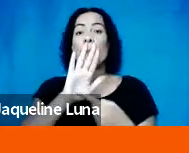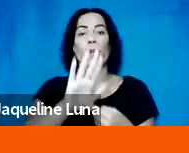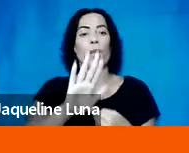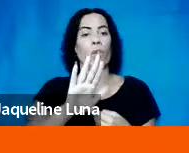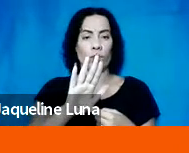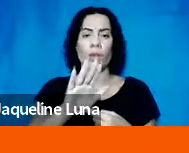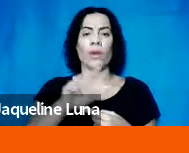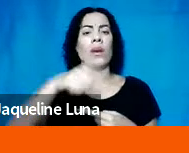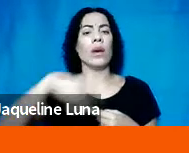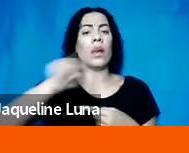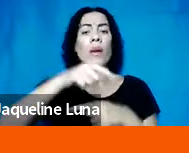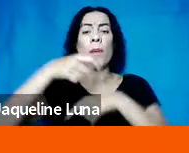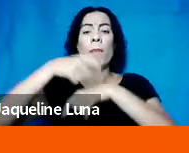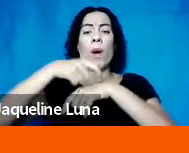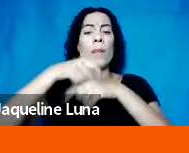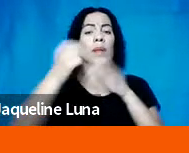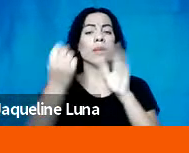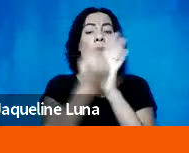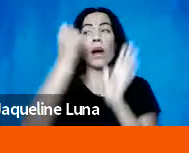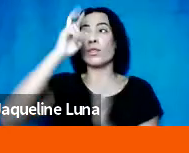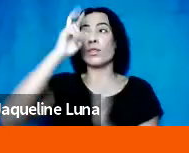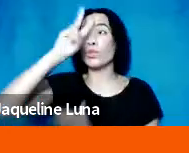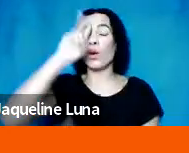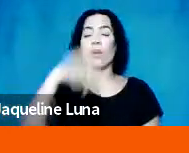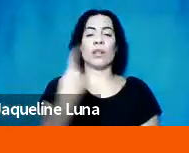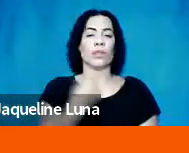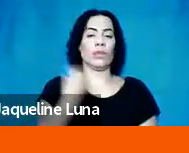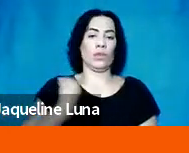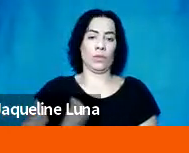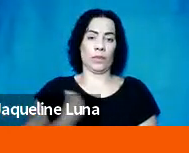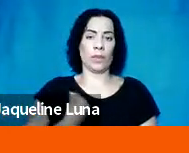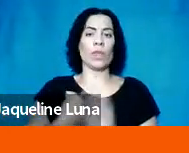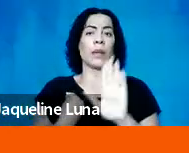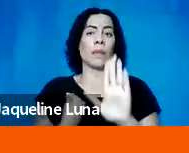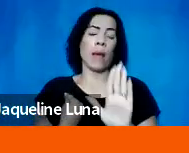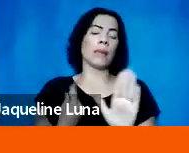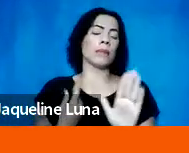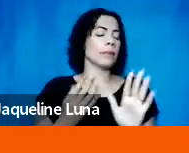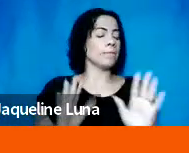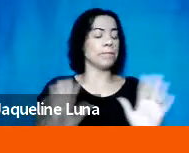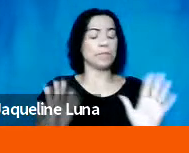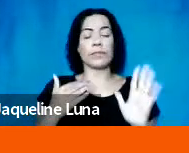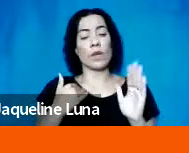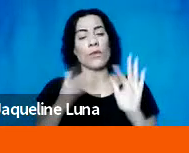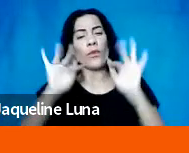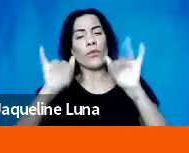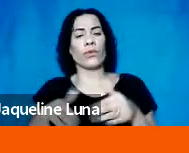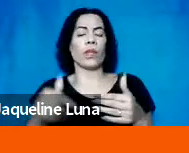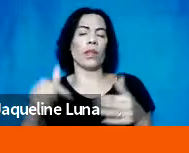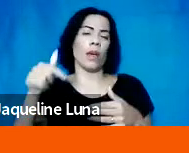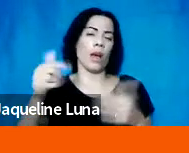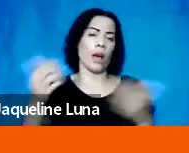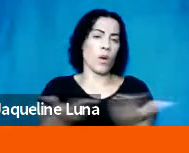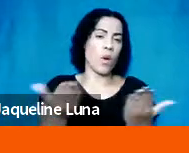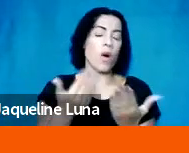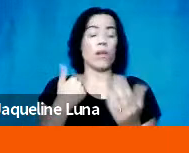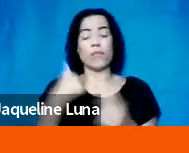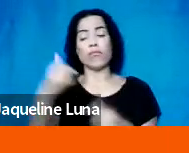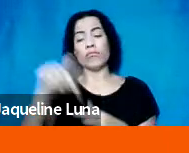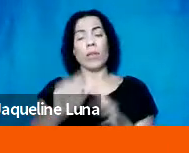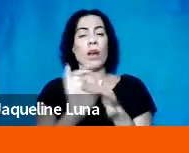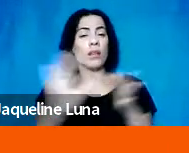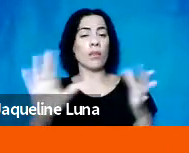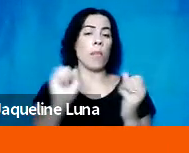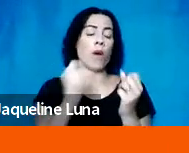mostrando esse triste momento histórico que a gente está vivendo. Mas eu vou ficando por aqui e estou à disposição para o